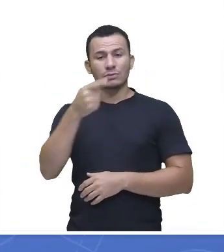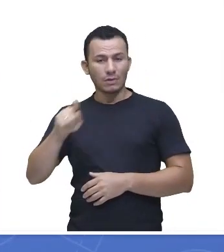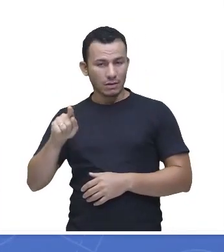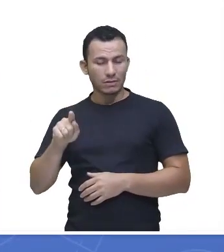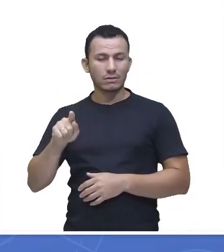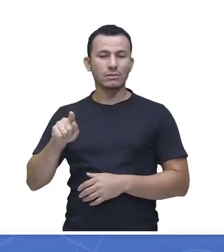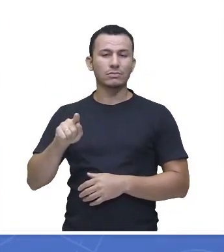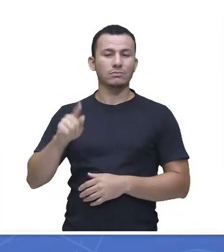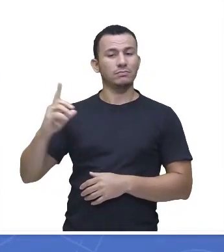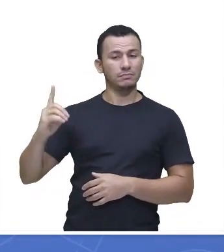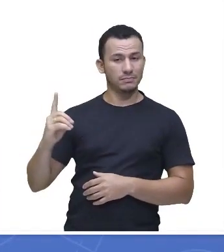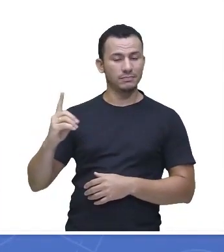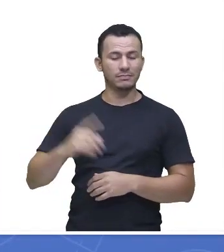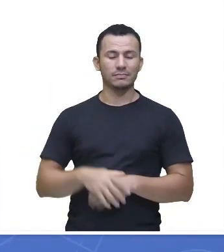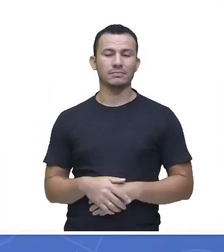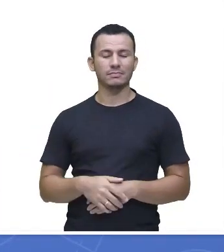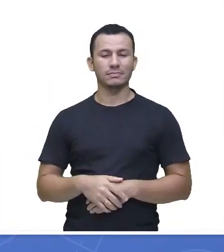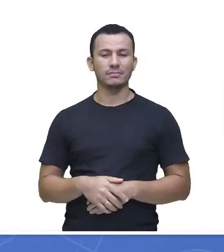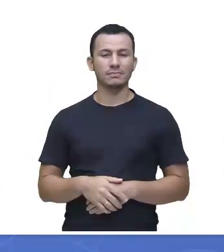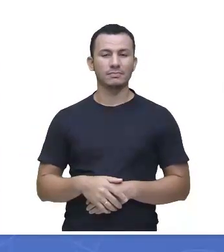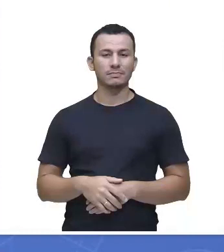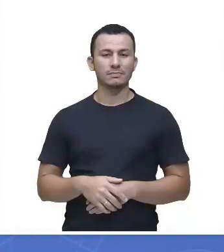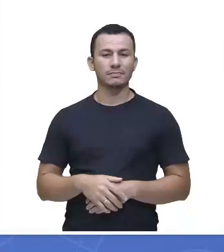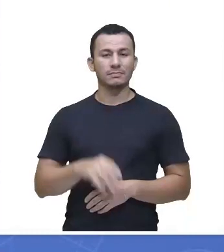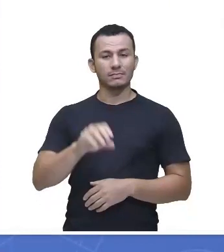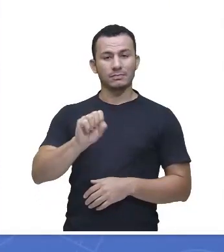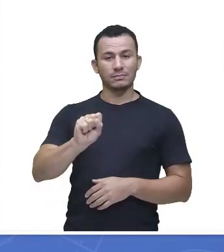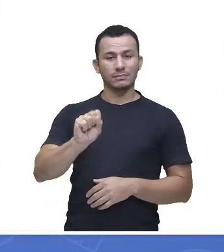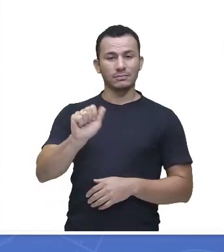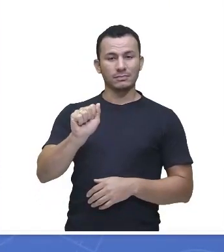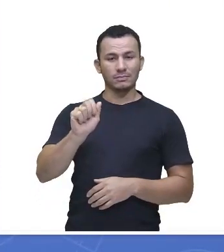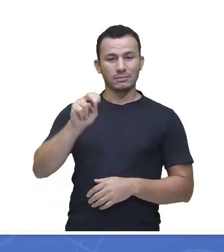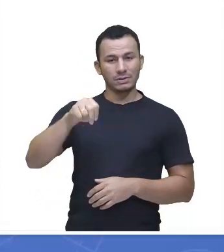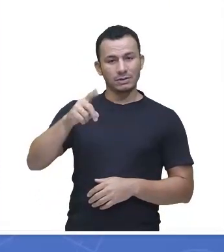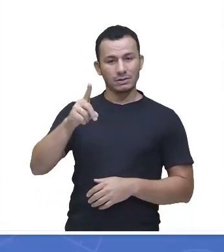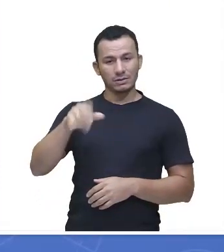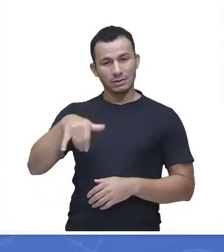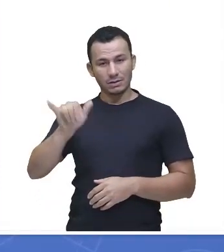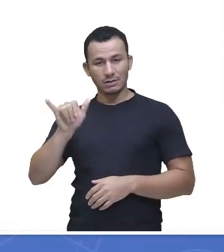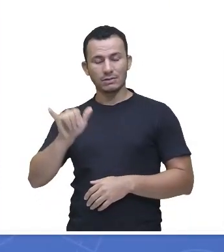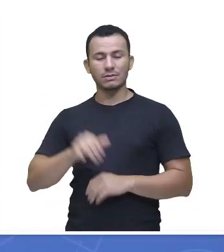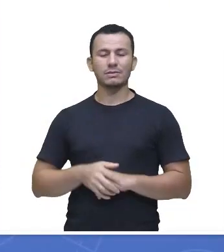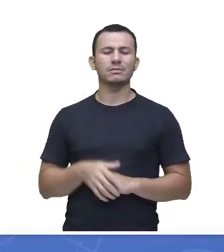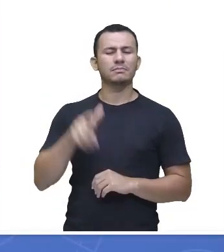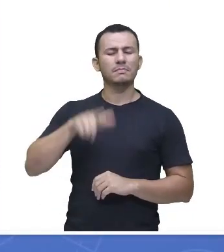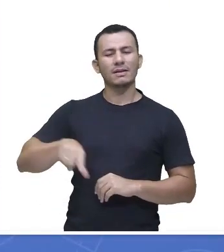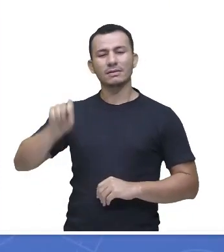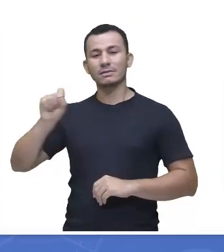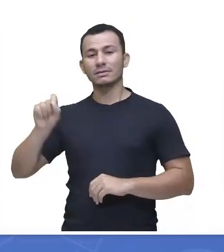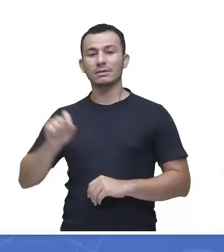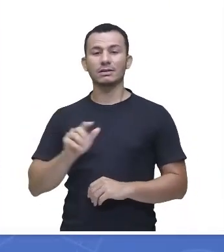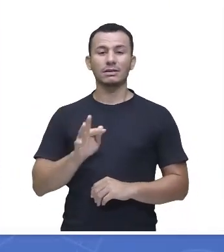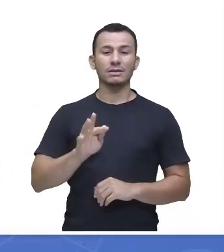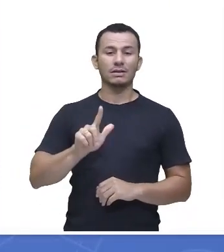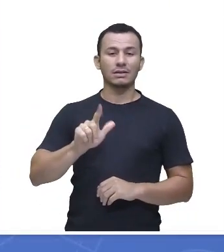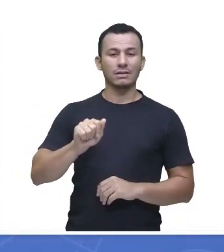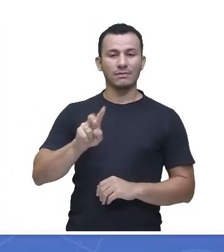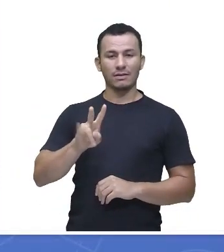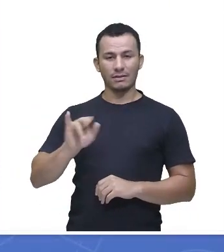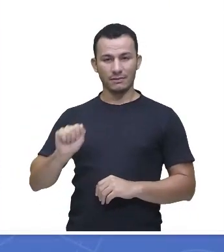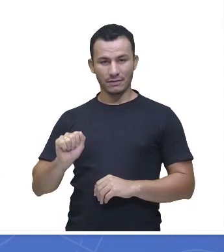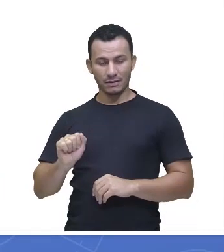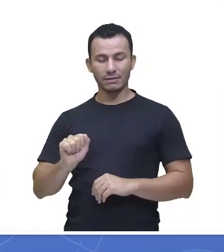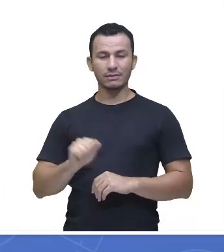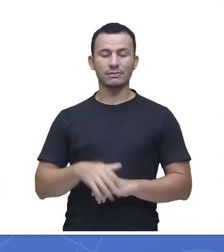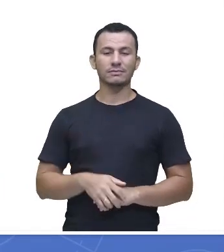Antônio disse que a letra D. Deixa-me ver, Sandy. Quem mais? Vamos ver, Flávia. E